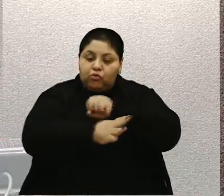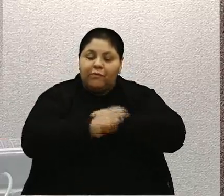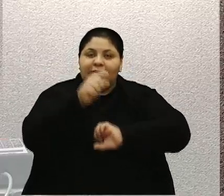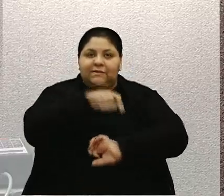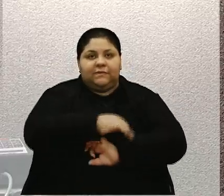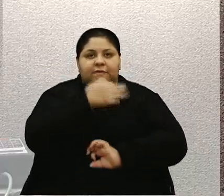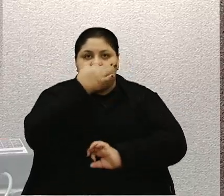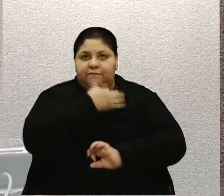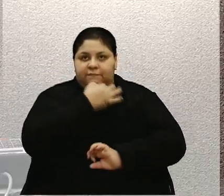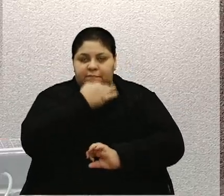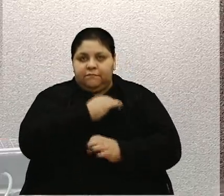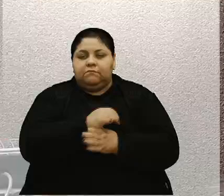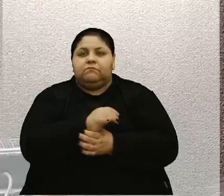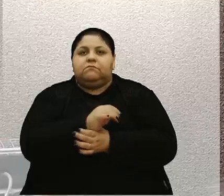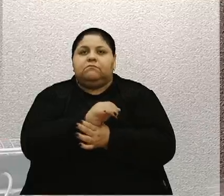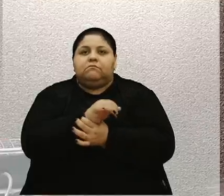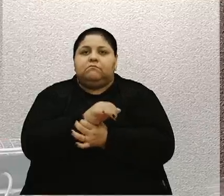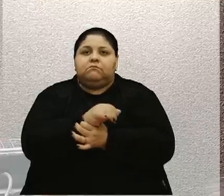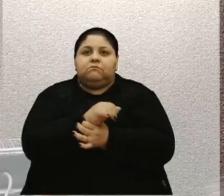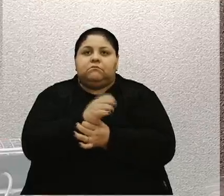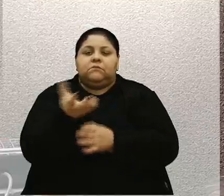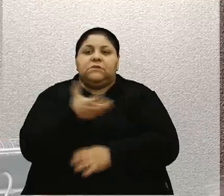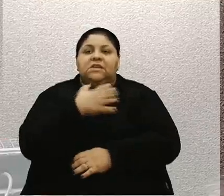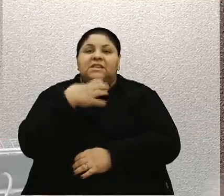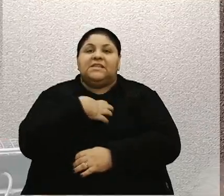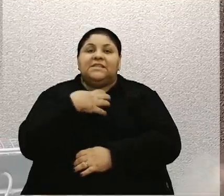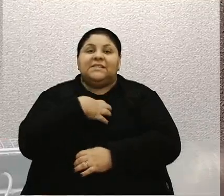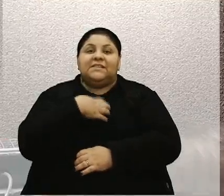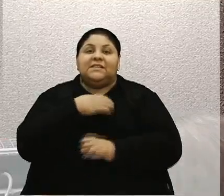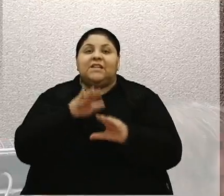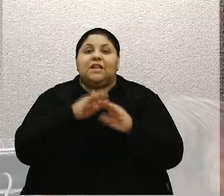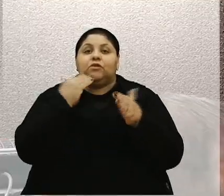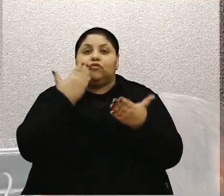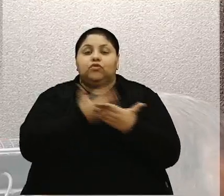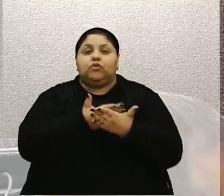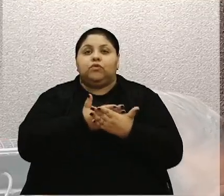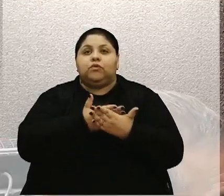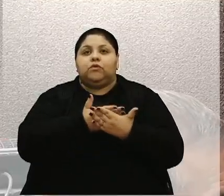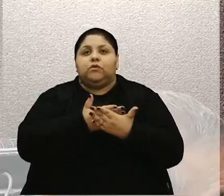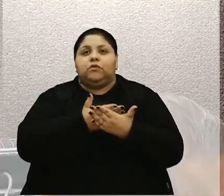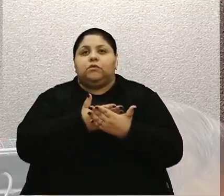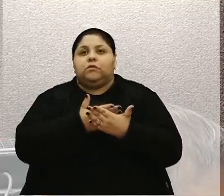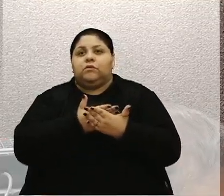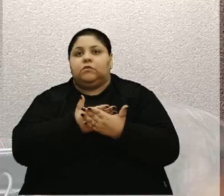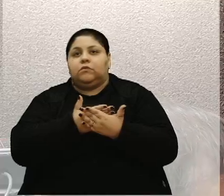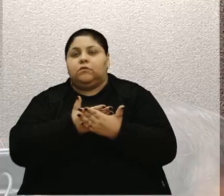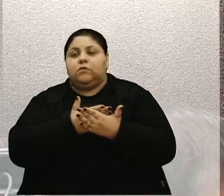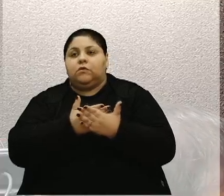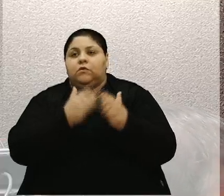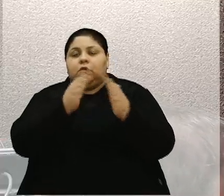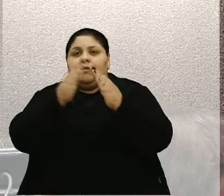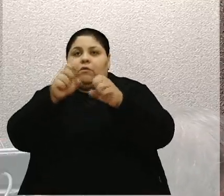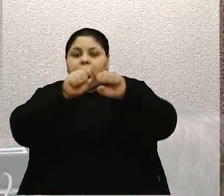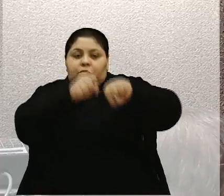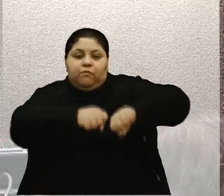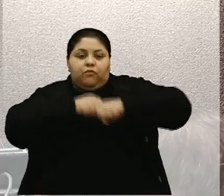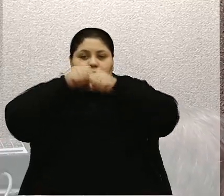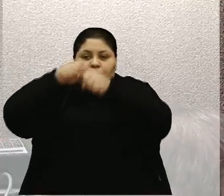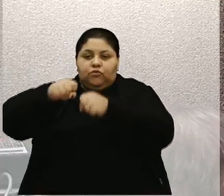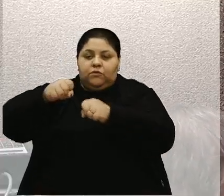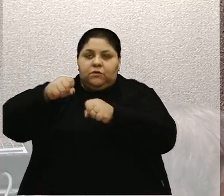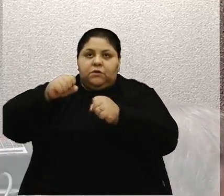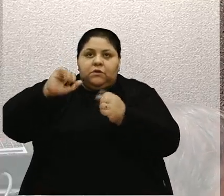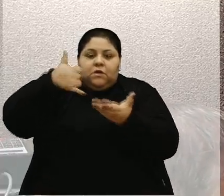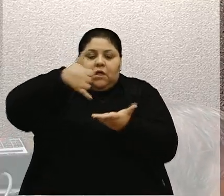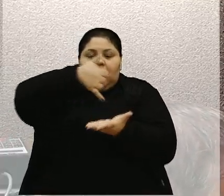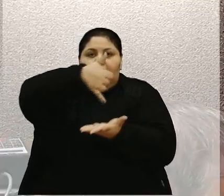cidade. E a gente já está sentindo isso nas nossas escolas. Moradores de Canoas, moradores de Eldorado do Sul, moradores